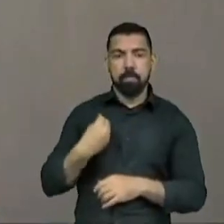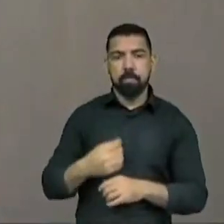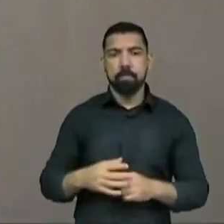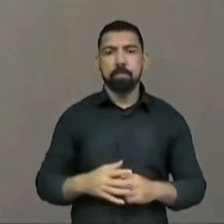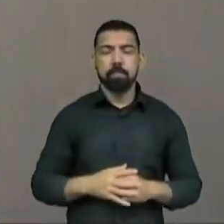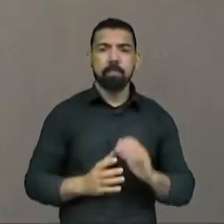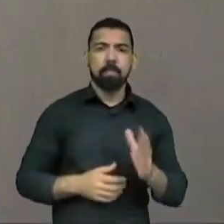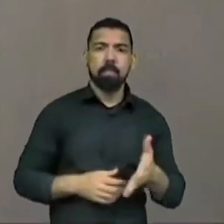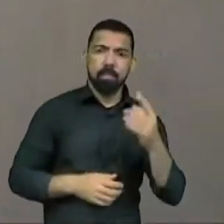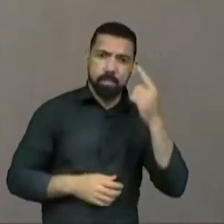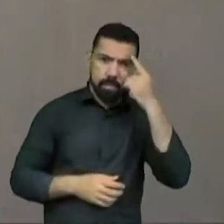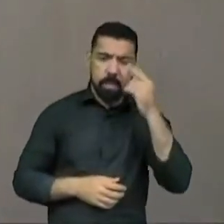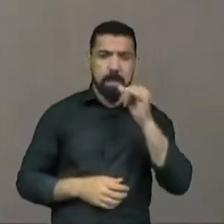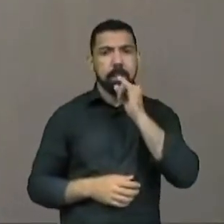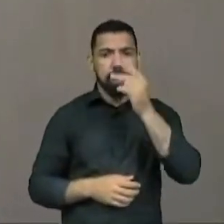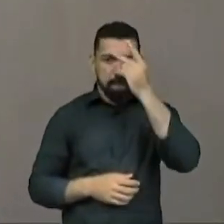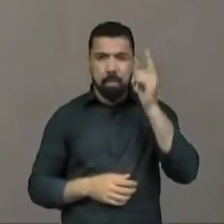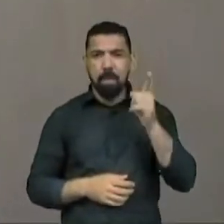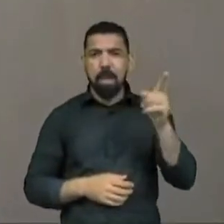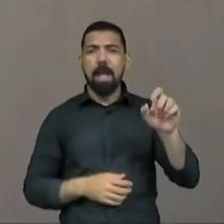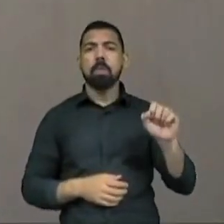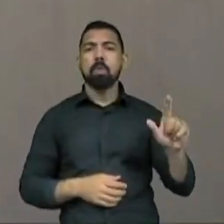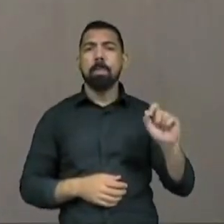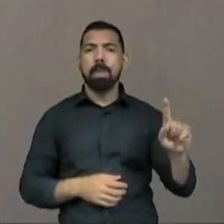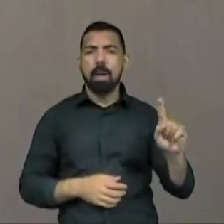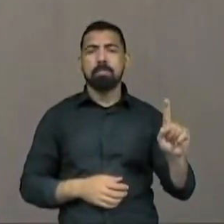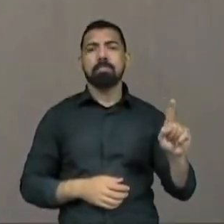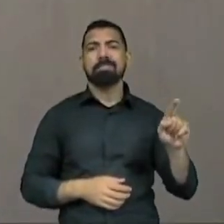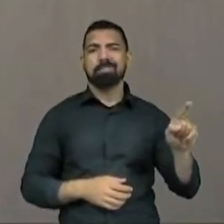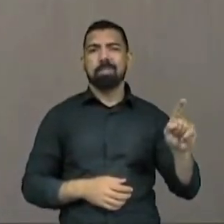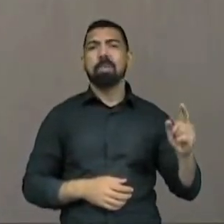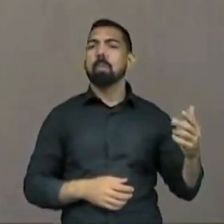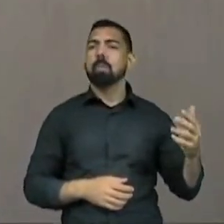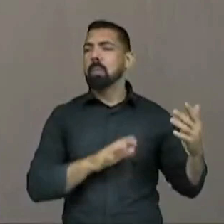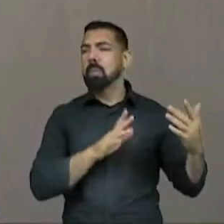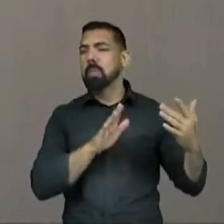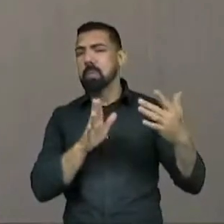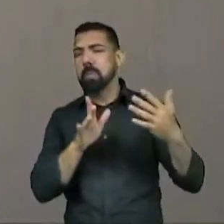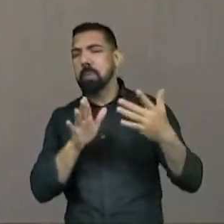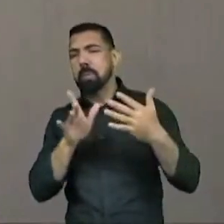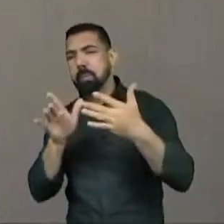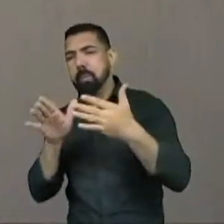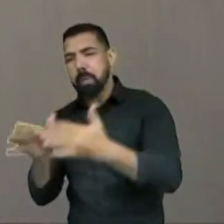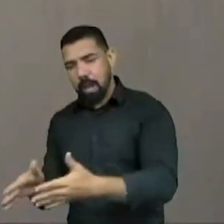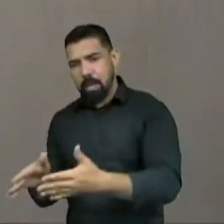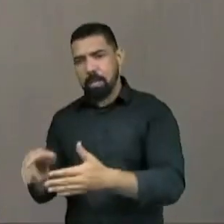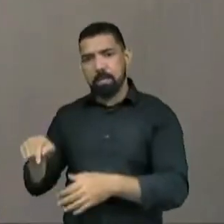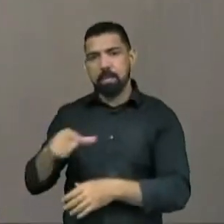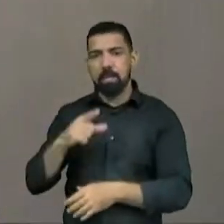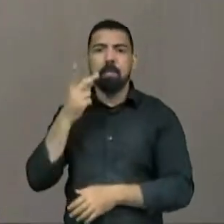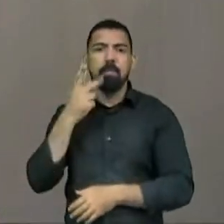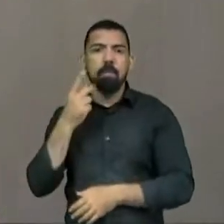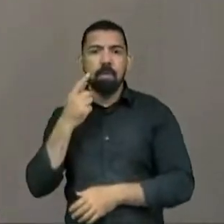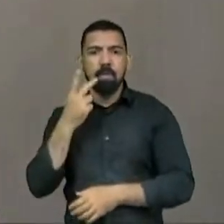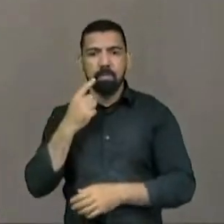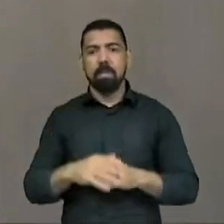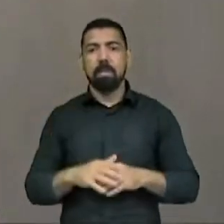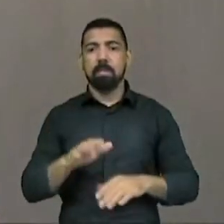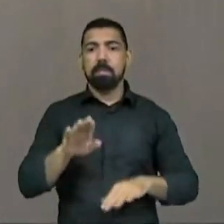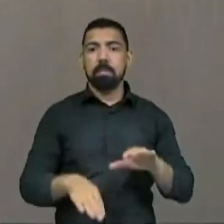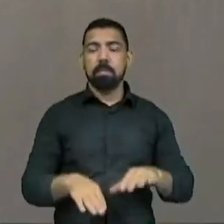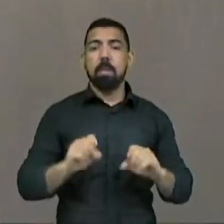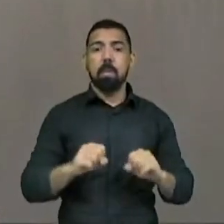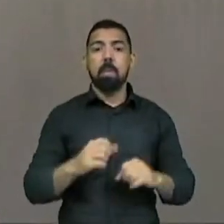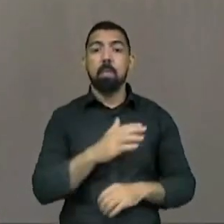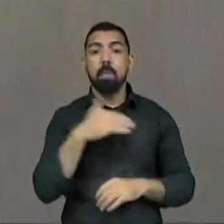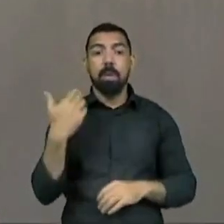Vocês já imaginaram um paciente sair lá de Sobral, lá de Camucim, para chegar aqui em Fortaleza? Muitas vezes poderia